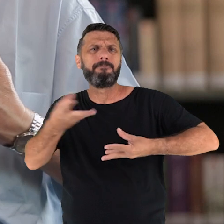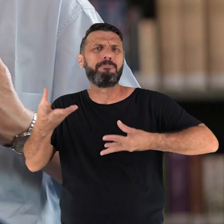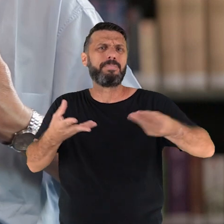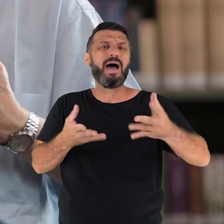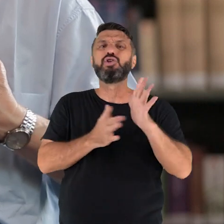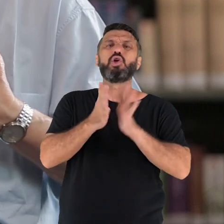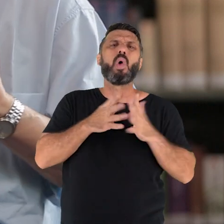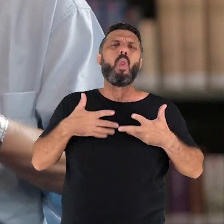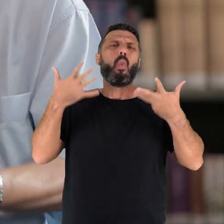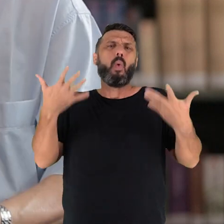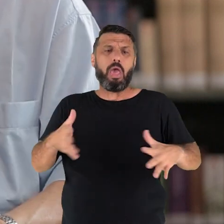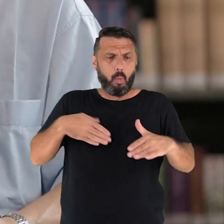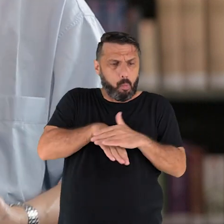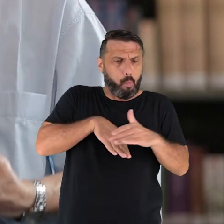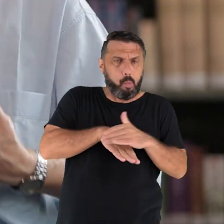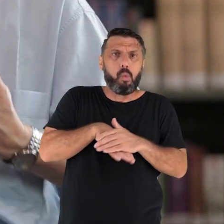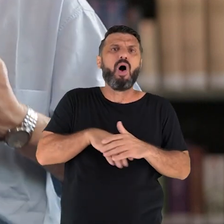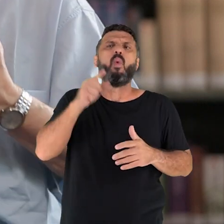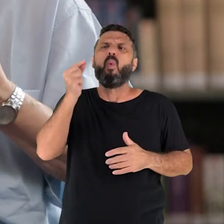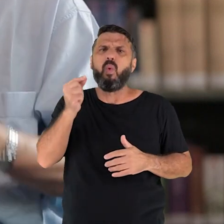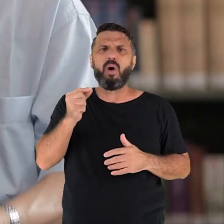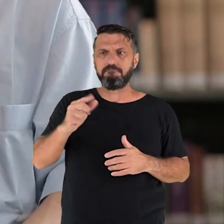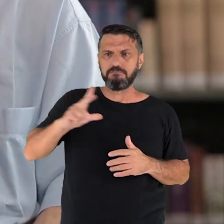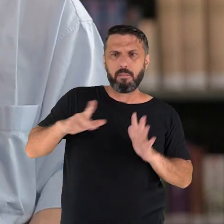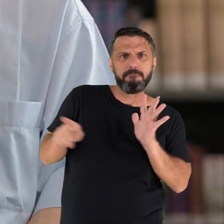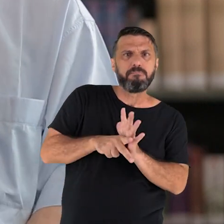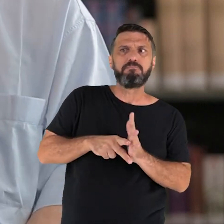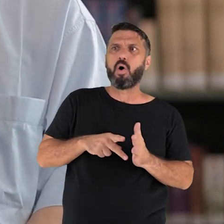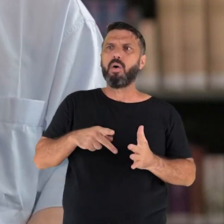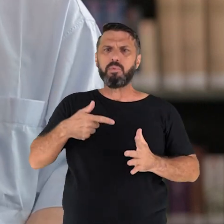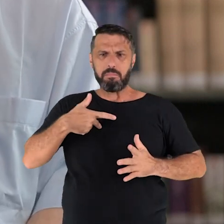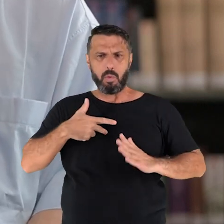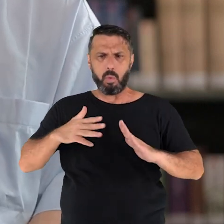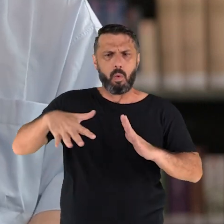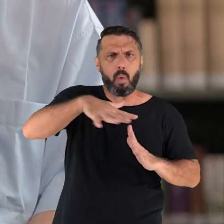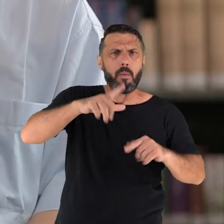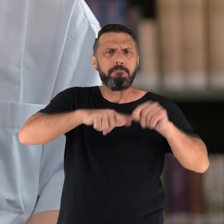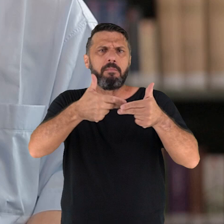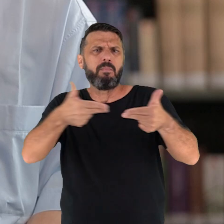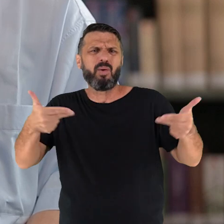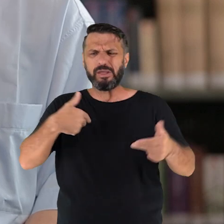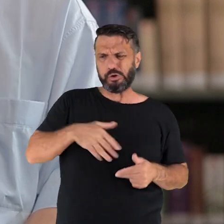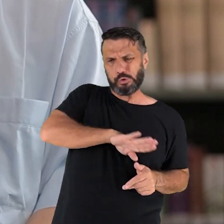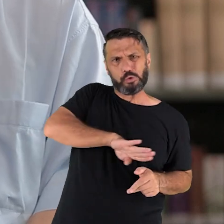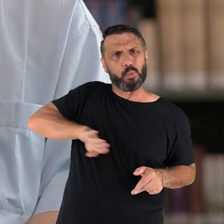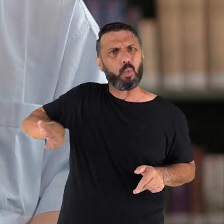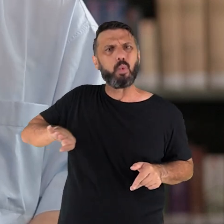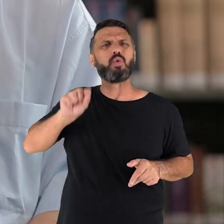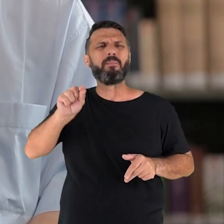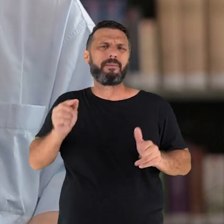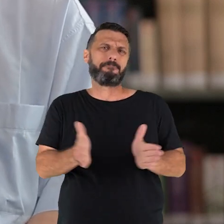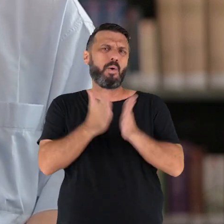Ou seja, Jesus foi contra a acumulação da riqueza, foi contra a propriedade privada que exclui